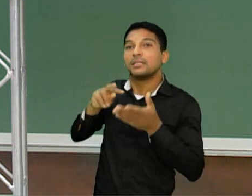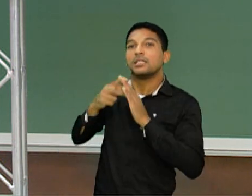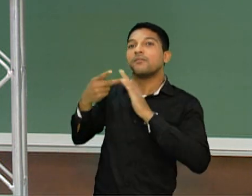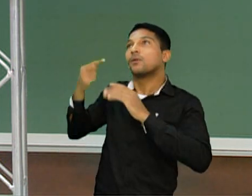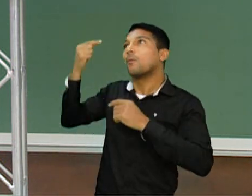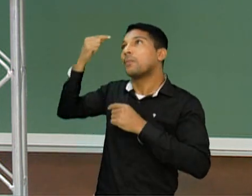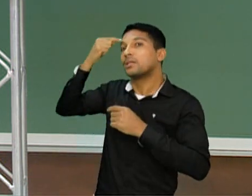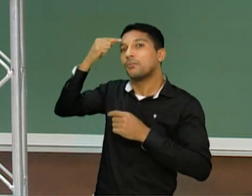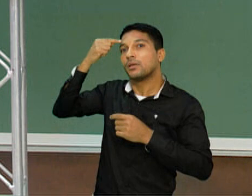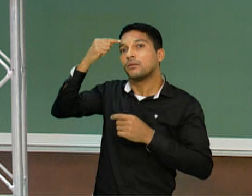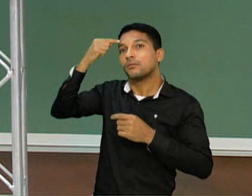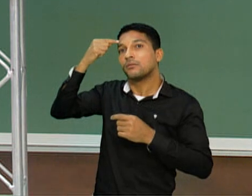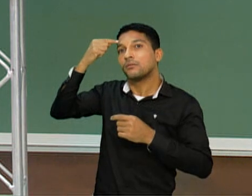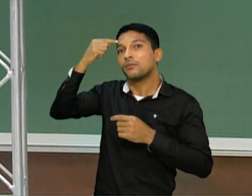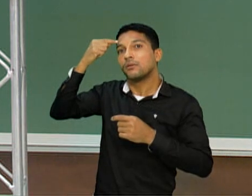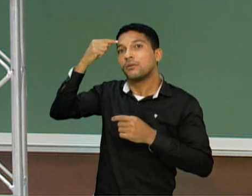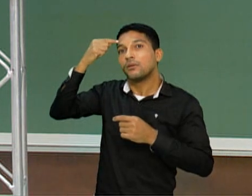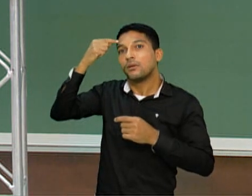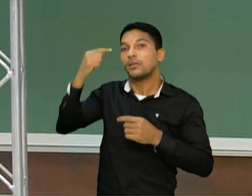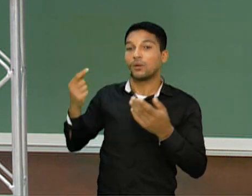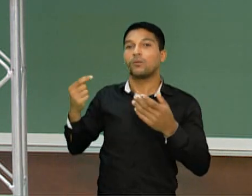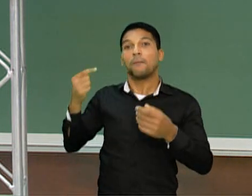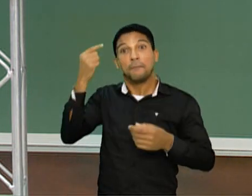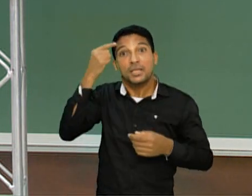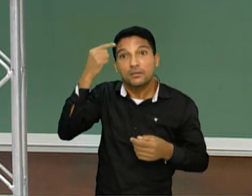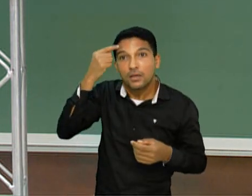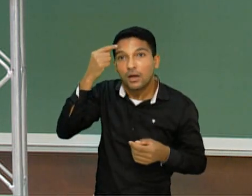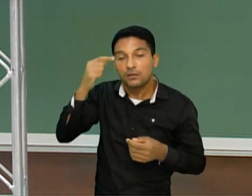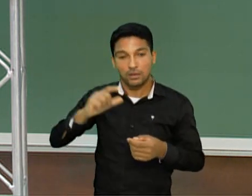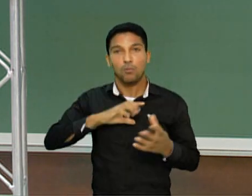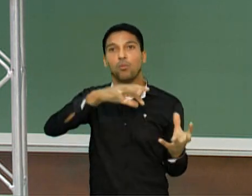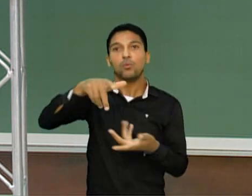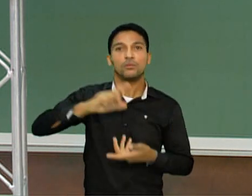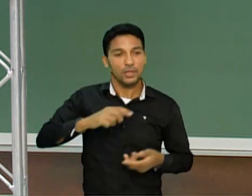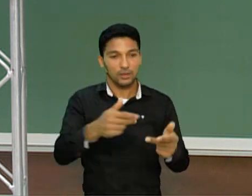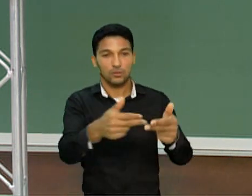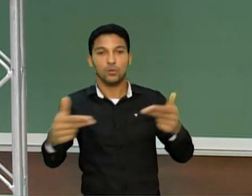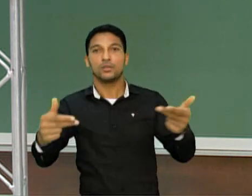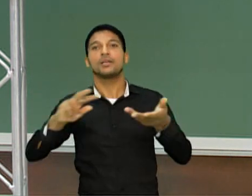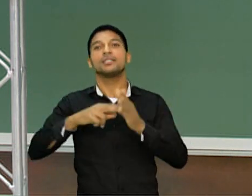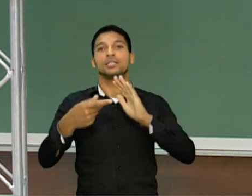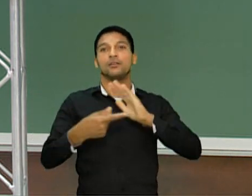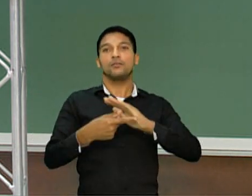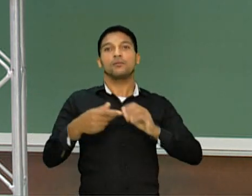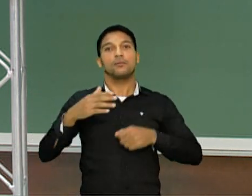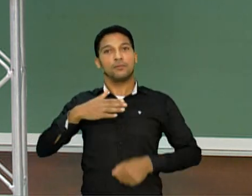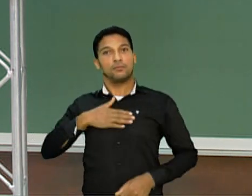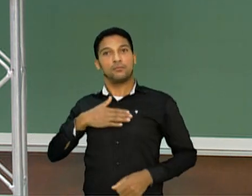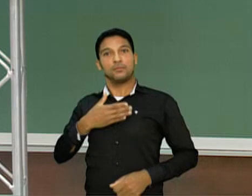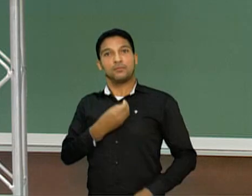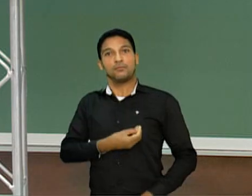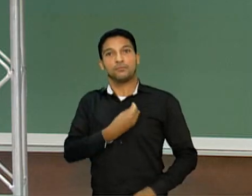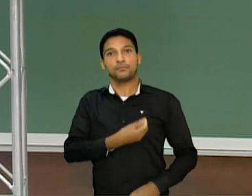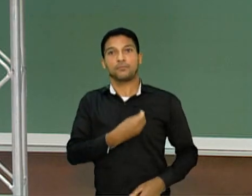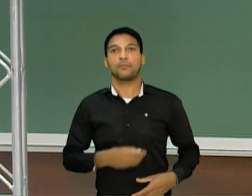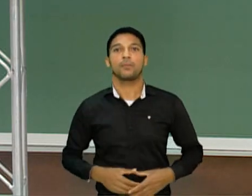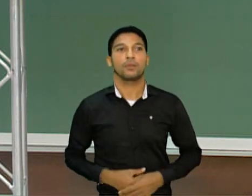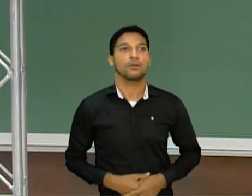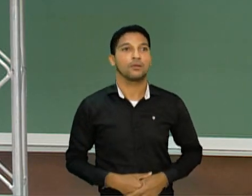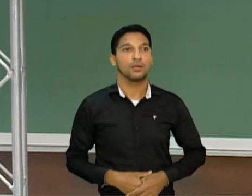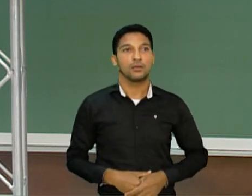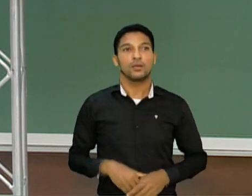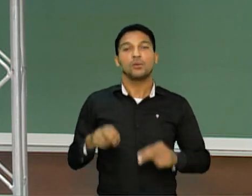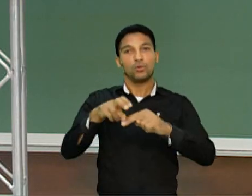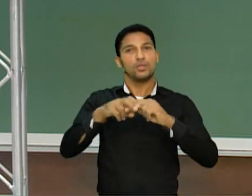existência. Pensar sobre as coisas é justamente o que garante a minha própria existência. E por isso,